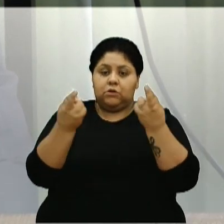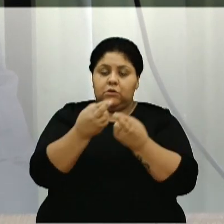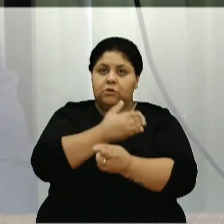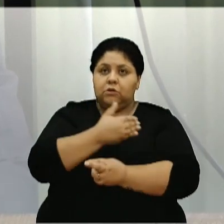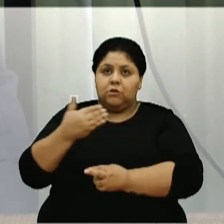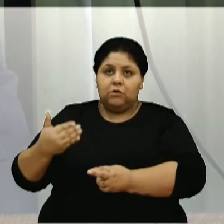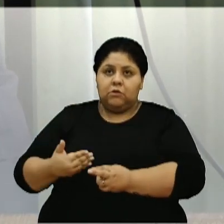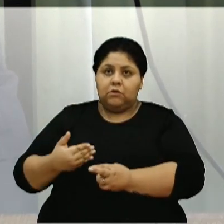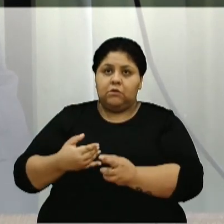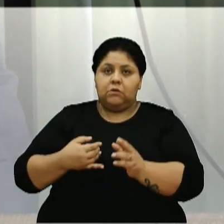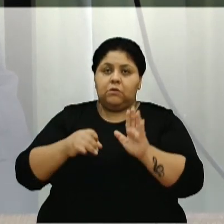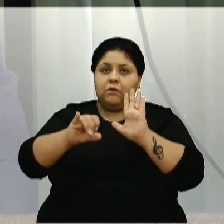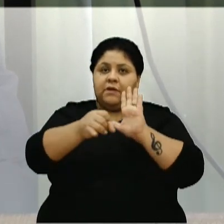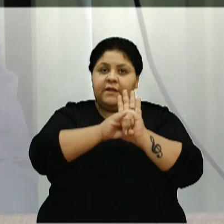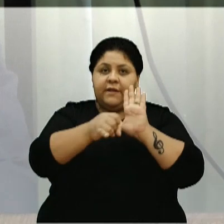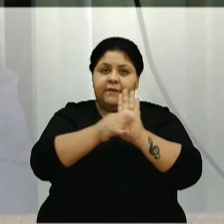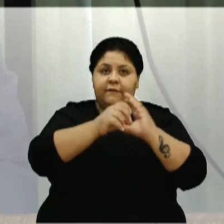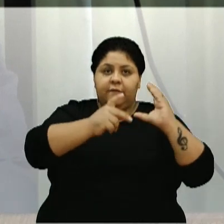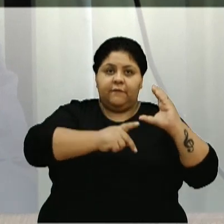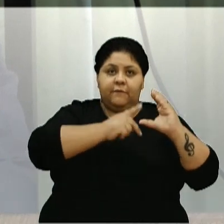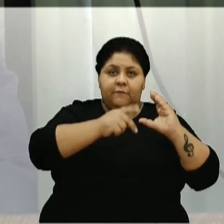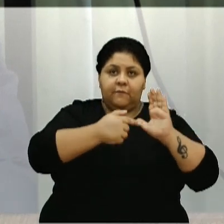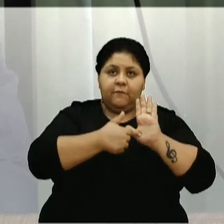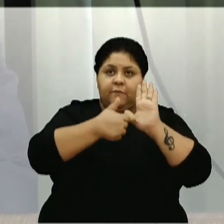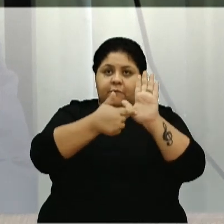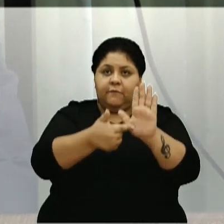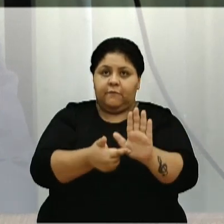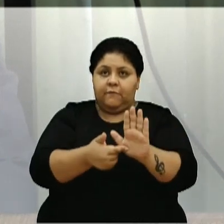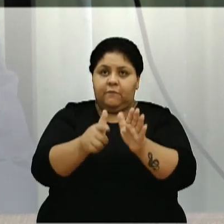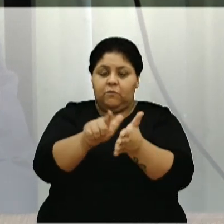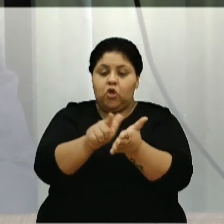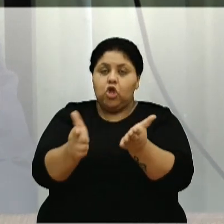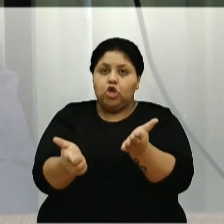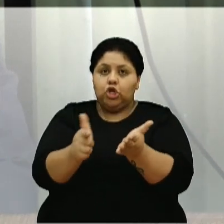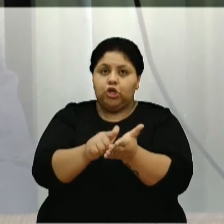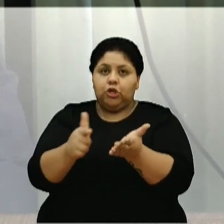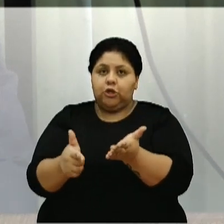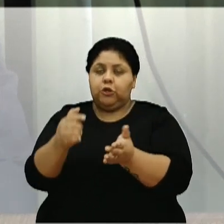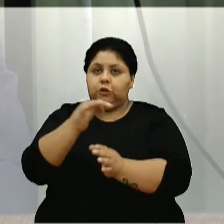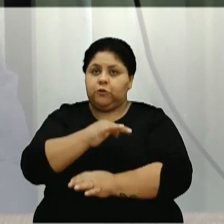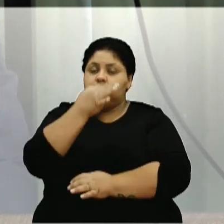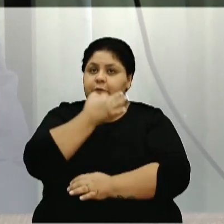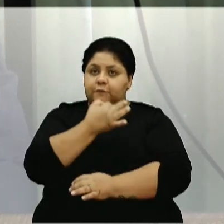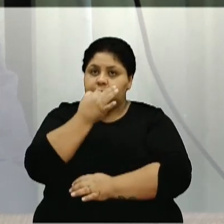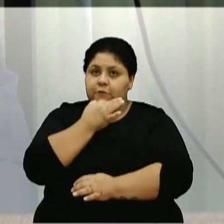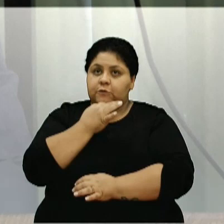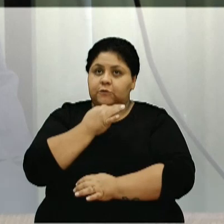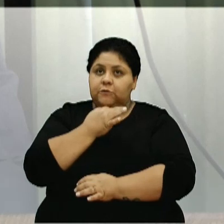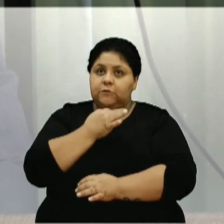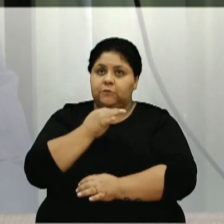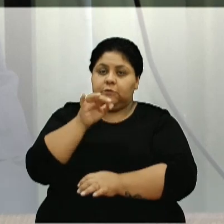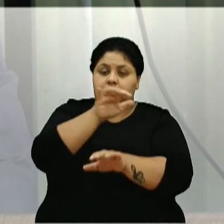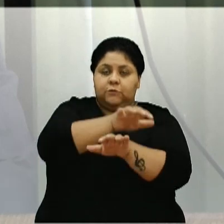meio de edital da Câmara de Vereadores, publicado em jornal de grande circulação da cidade de Caxias do Sul e região,